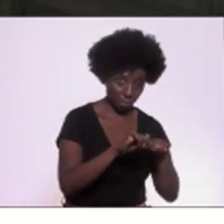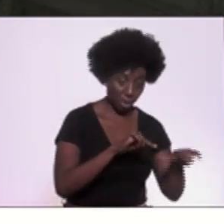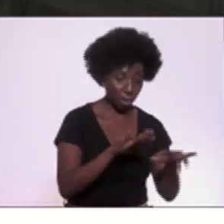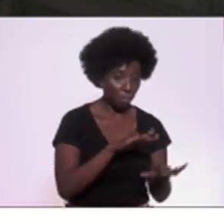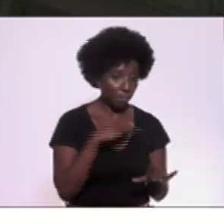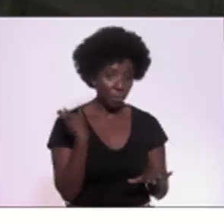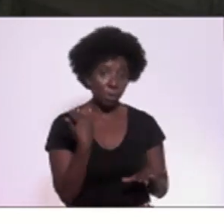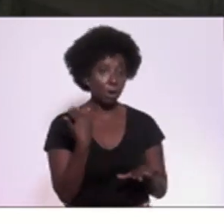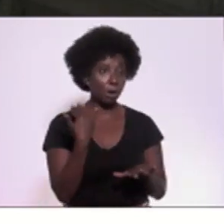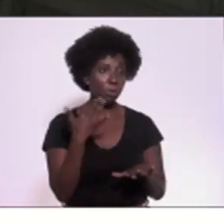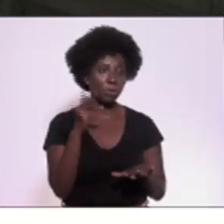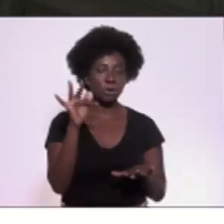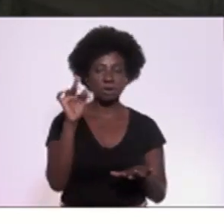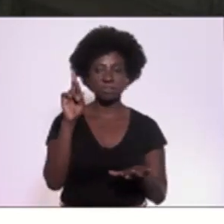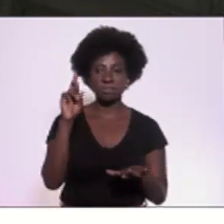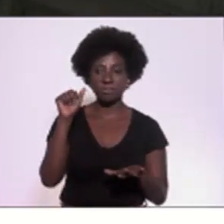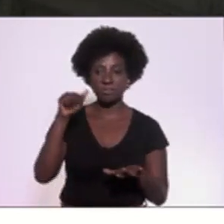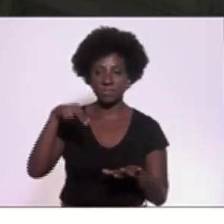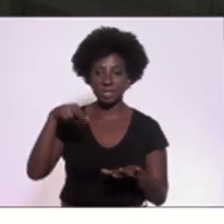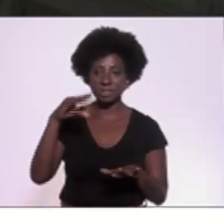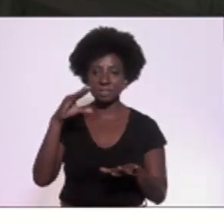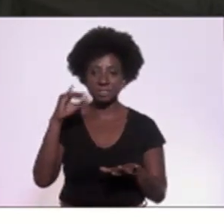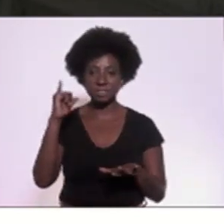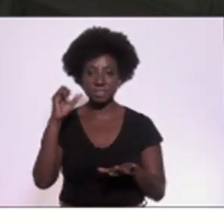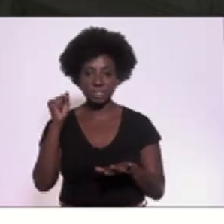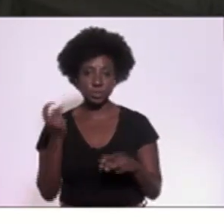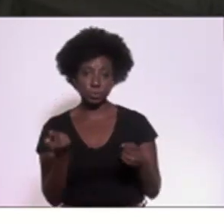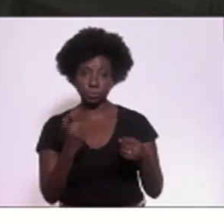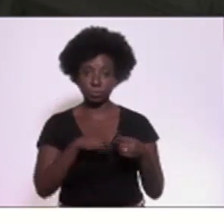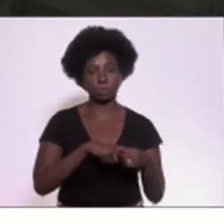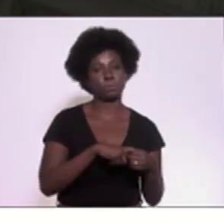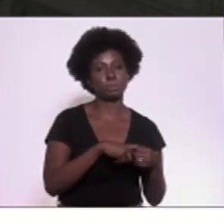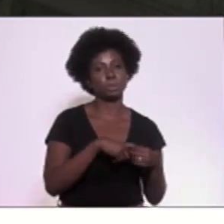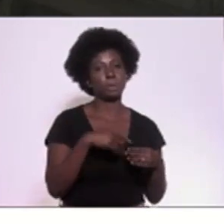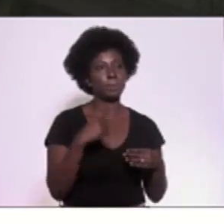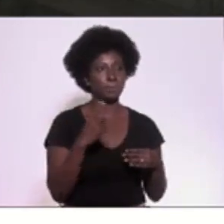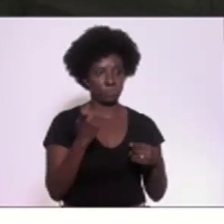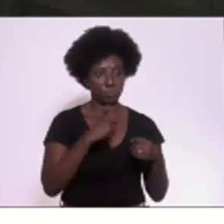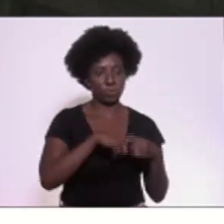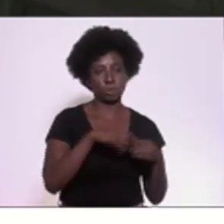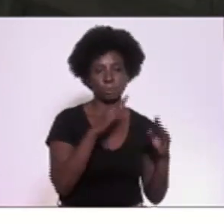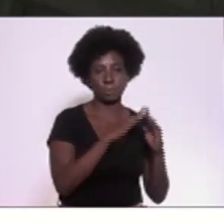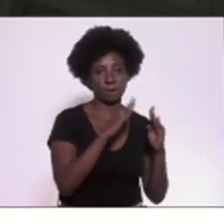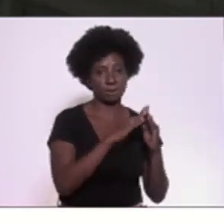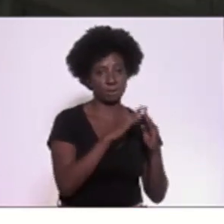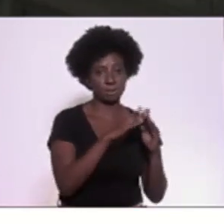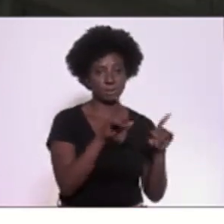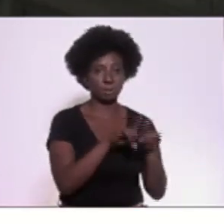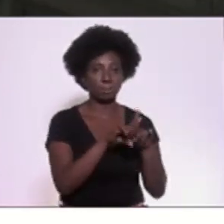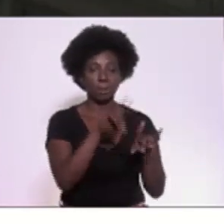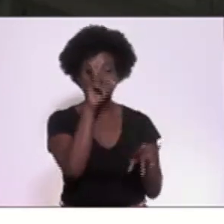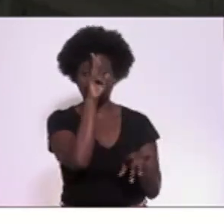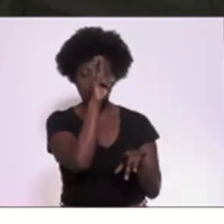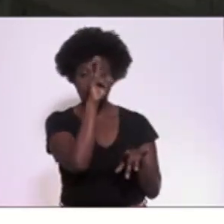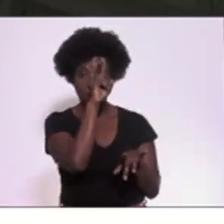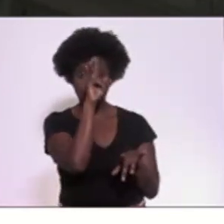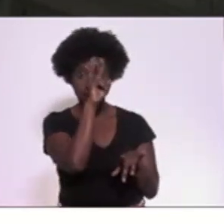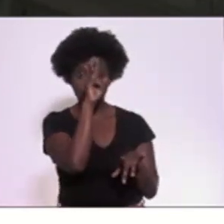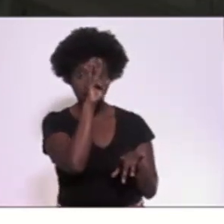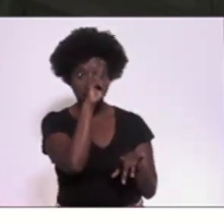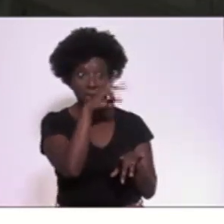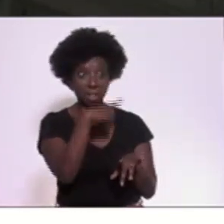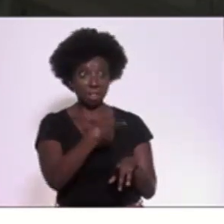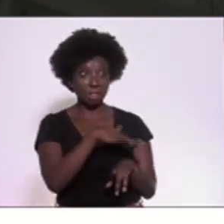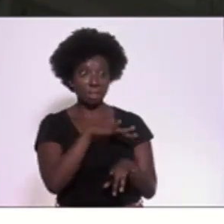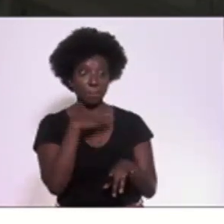morreu no retorno para sua casa. Ou seja, senhor presidente, também lembrar do assassinato da Kathleen.